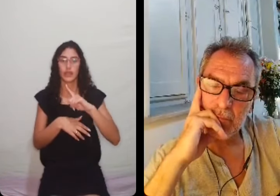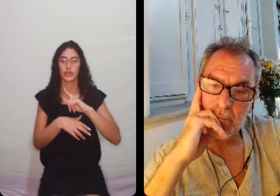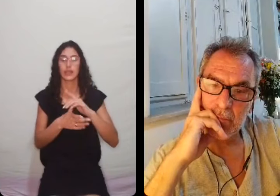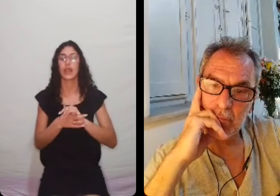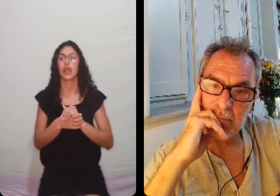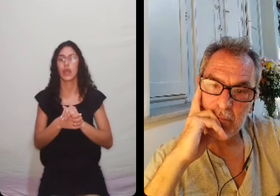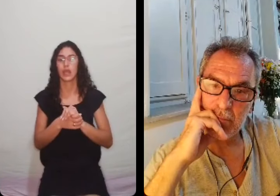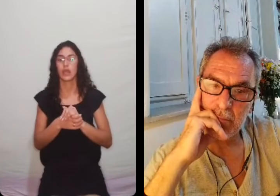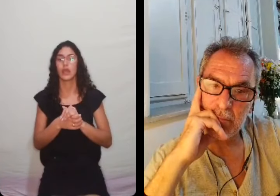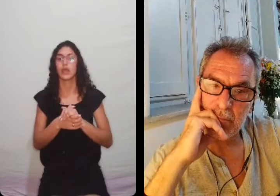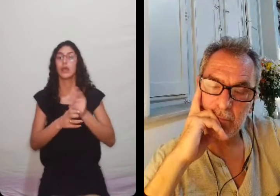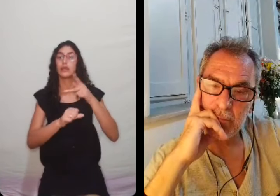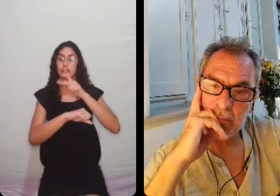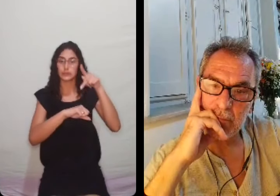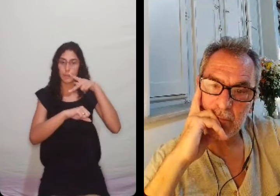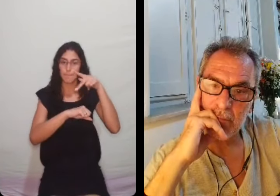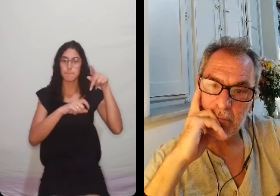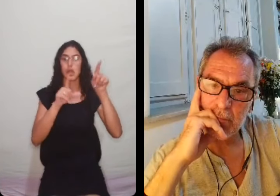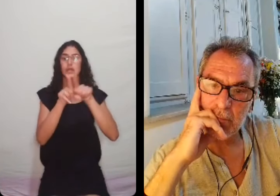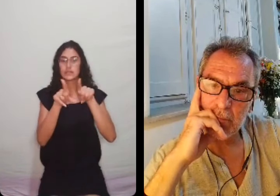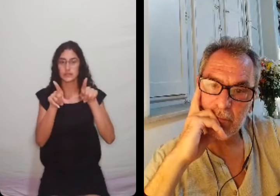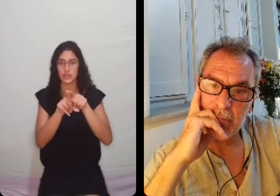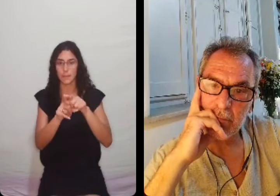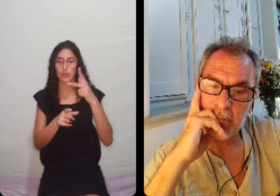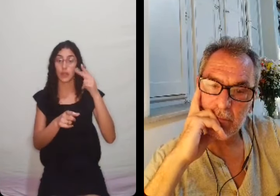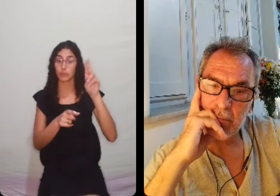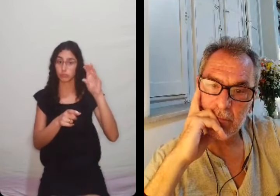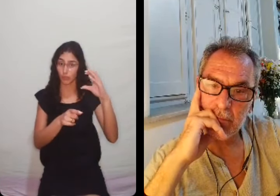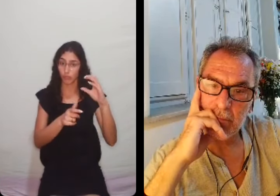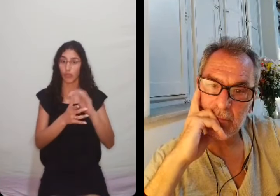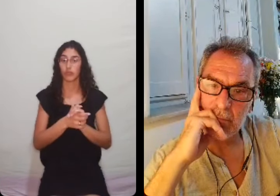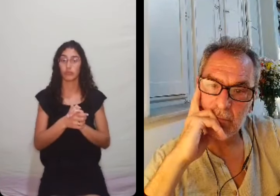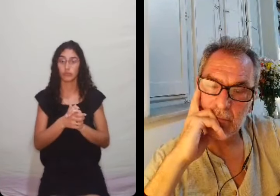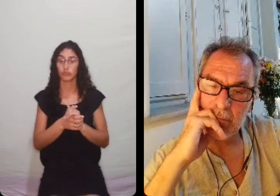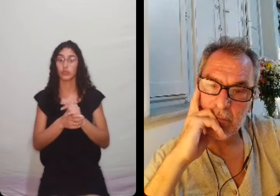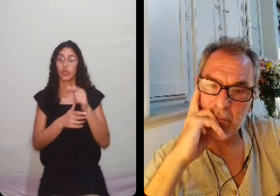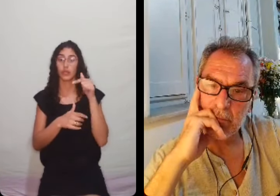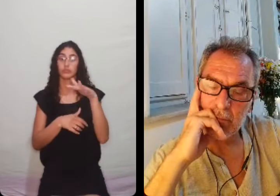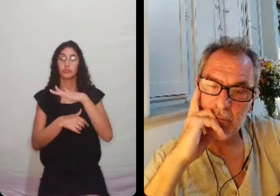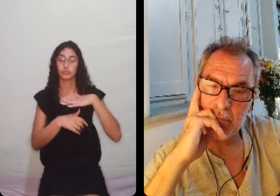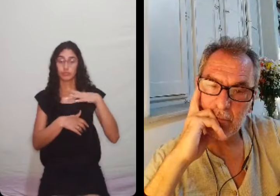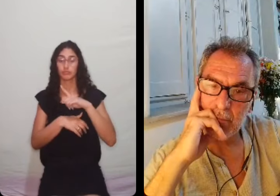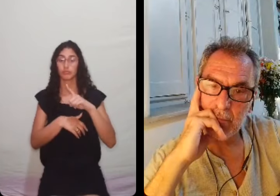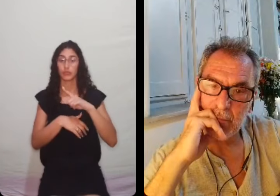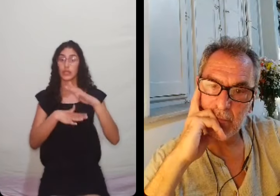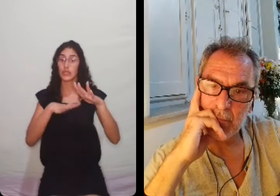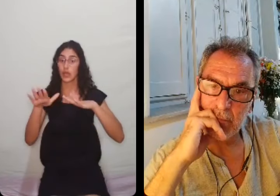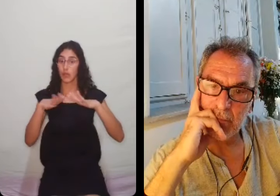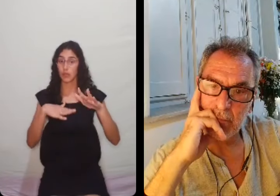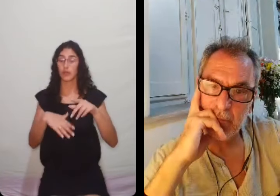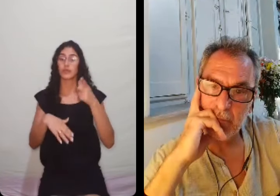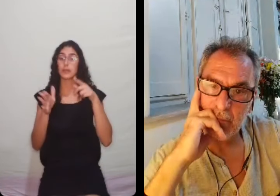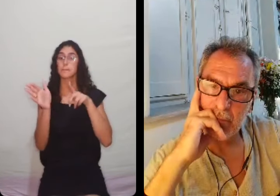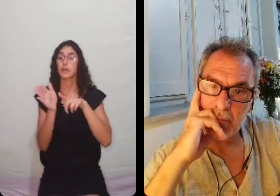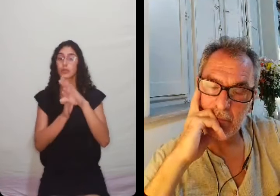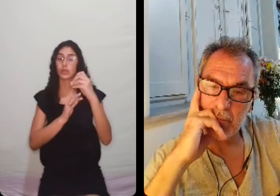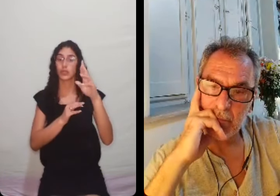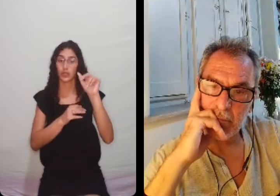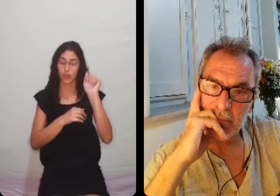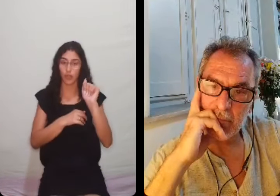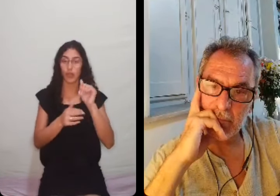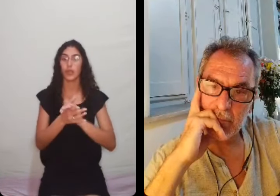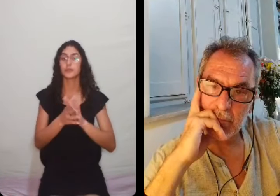-graduação em técnica clausiana na PUC. E aqui no meu espaço. Salão do Movimento. E você perguntou da Cora Laszlo. Então, a Cora